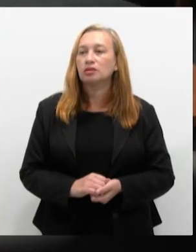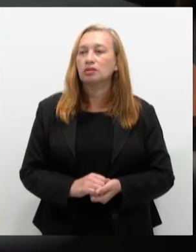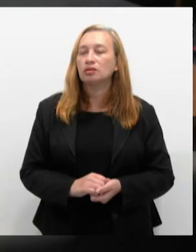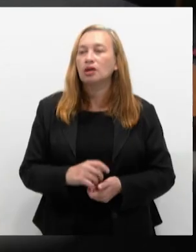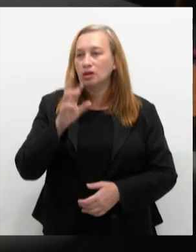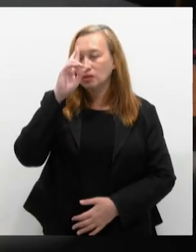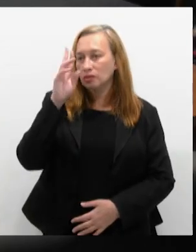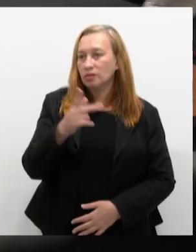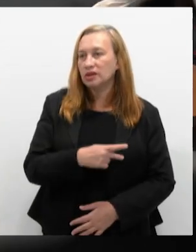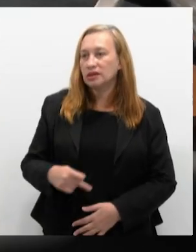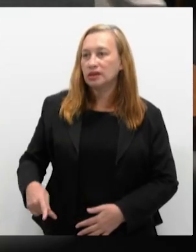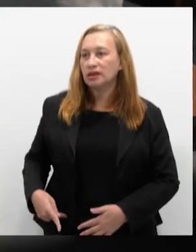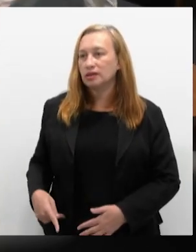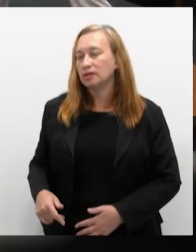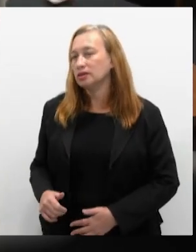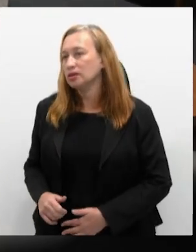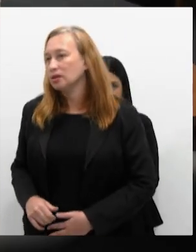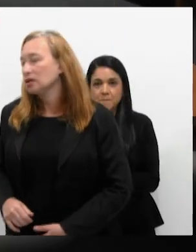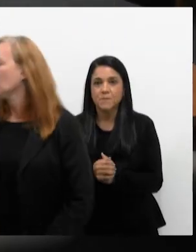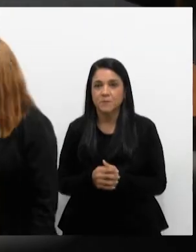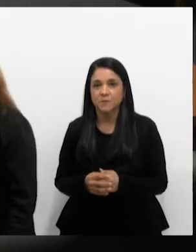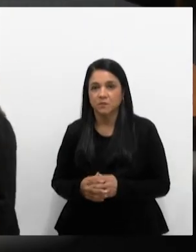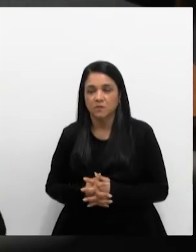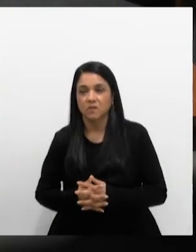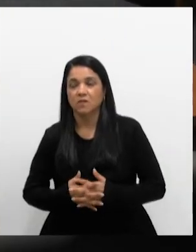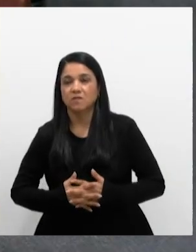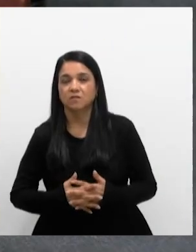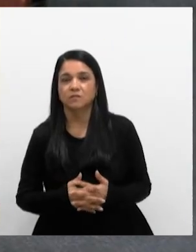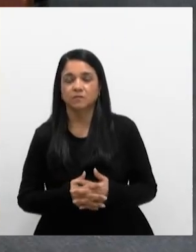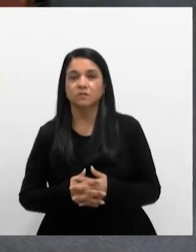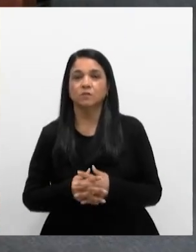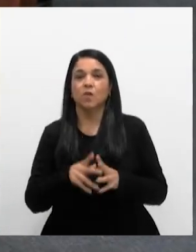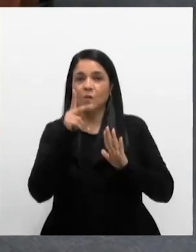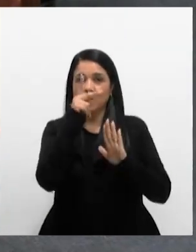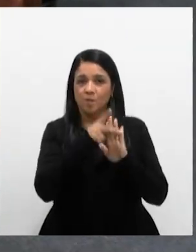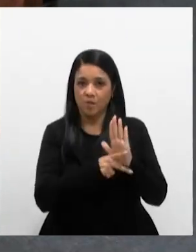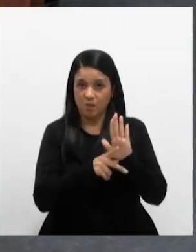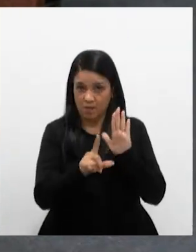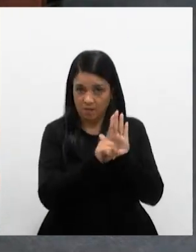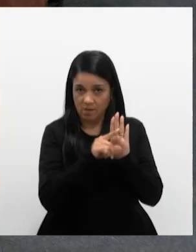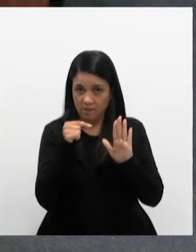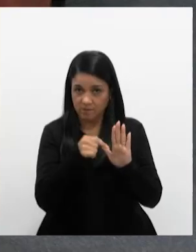Senhor presidente, esse projeto